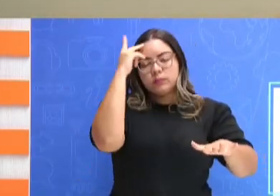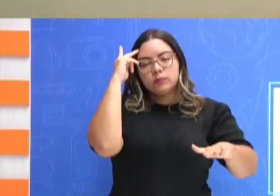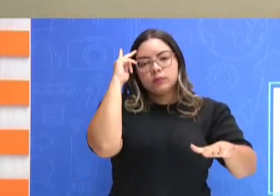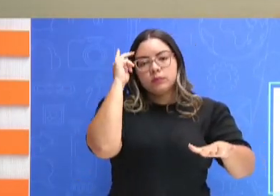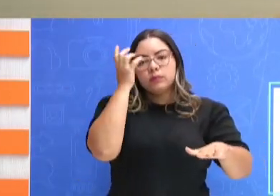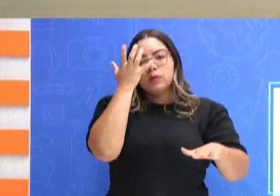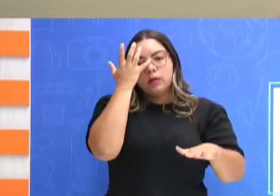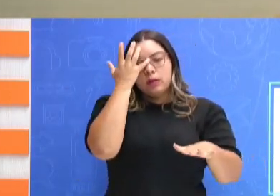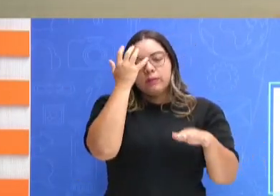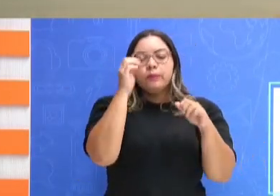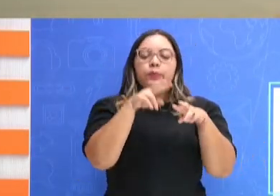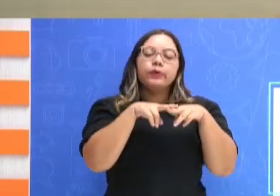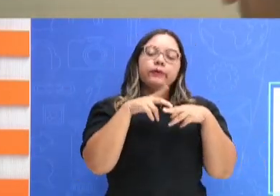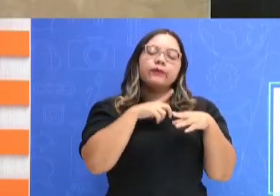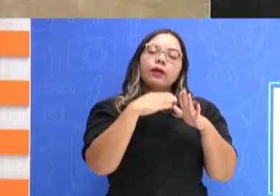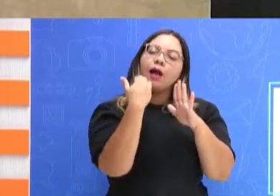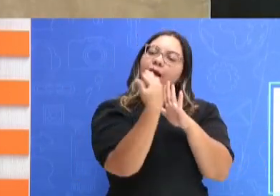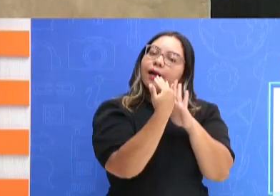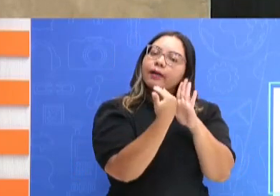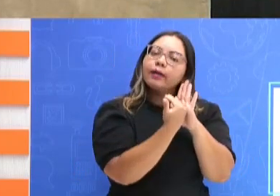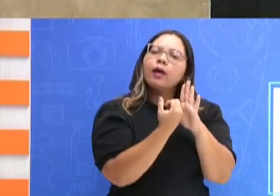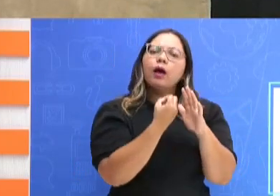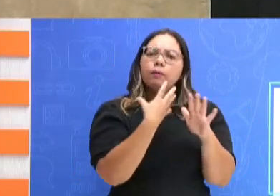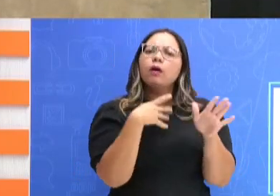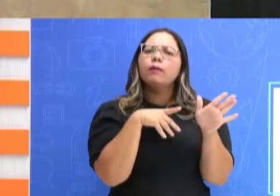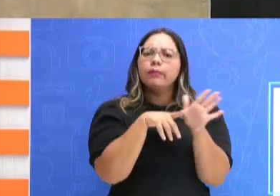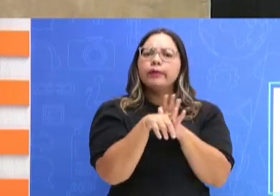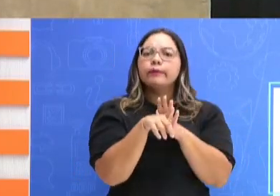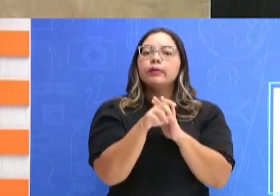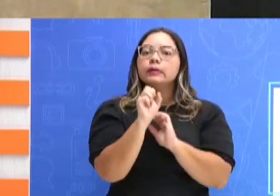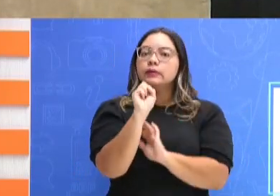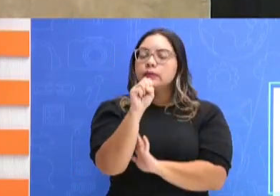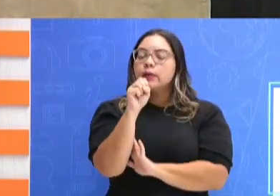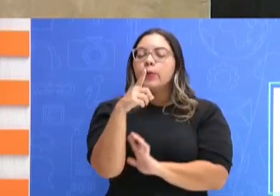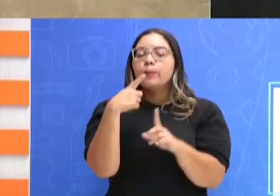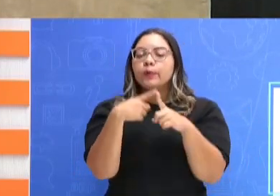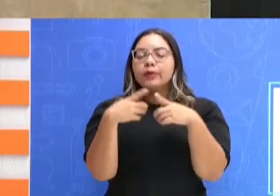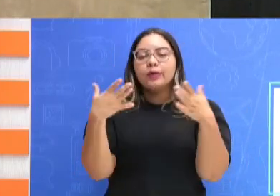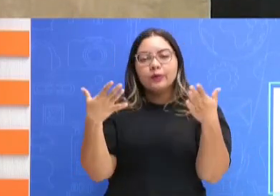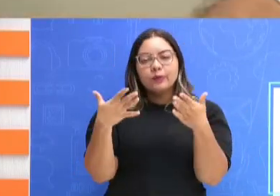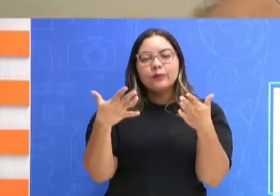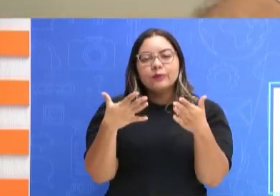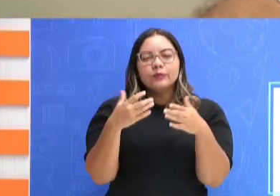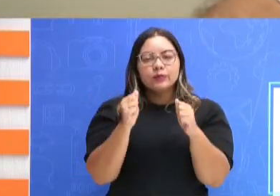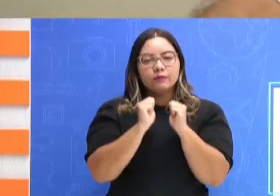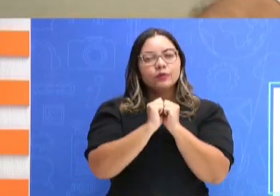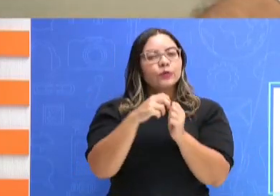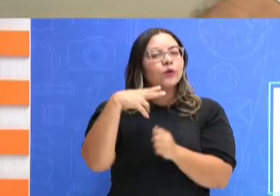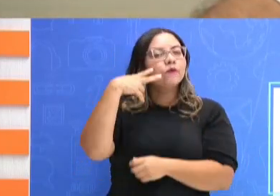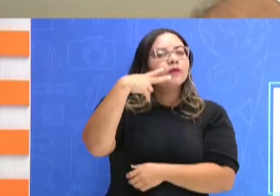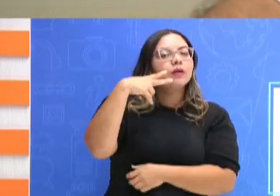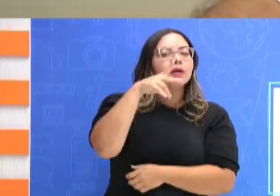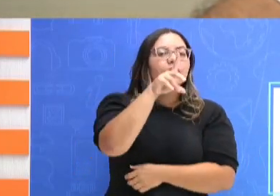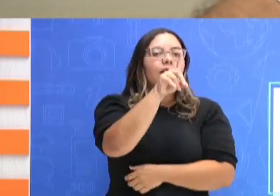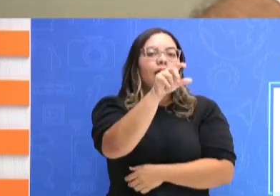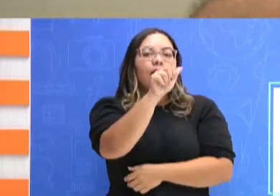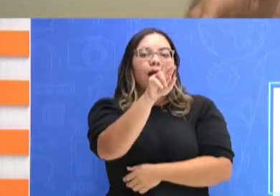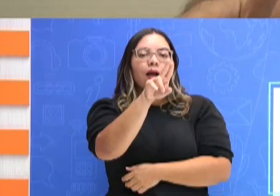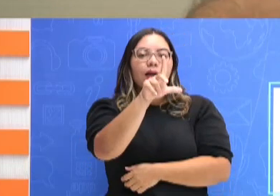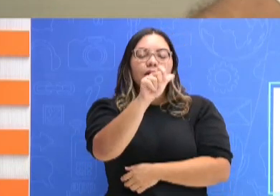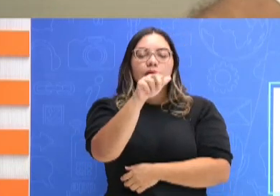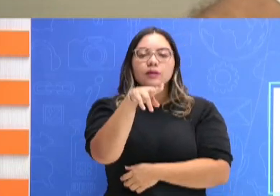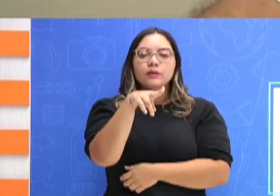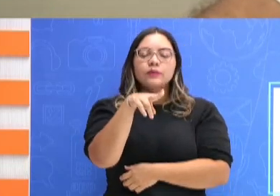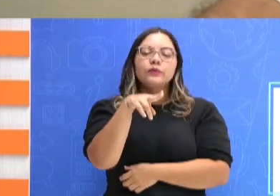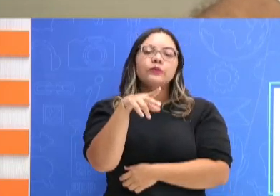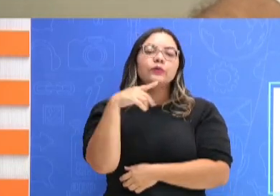maior. São etapas, né, prefeito? Até as 10 agora, depois vai abrindo mais. Boa pergunta aí, porque hoje eu tive com o vereador Darlan, que me procurou. O vereador